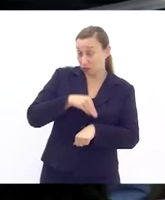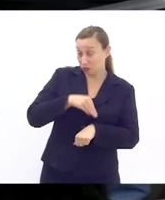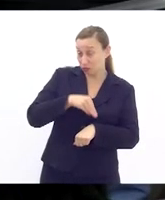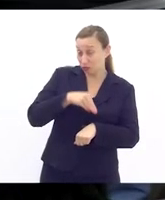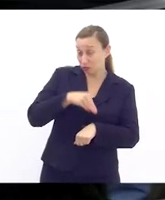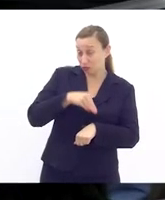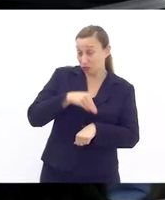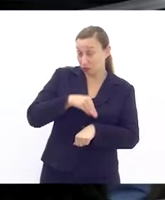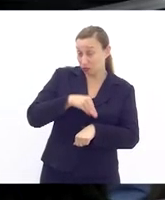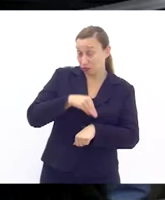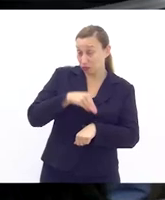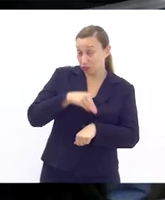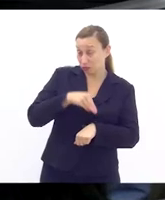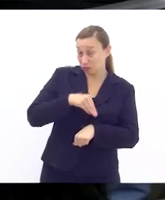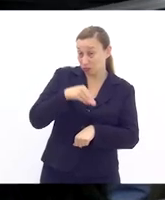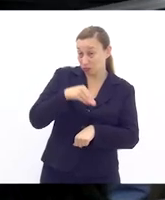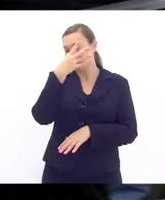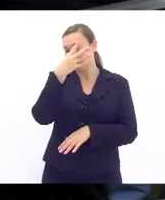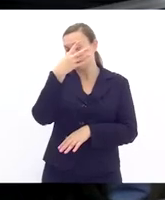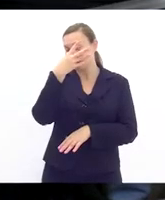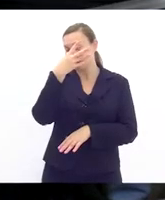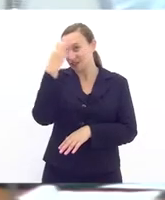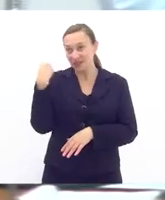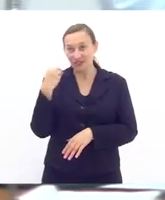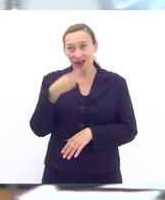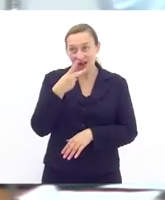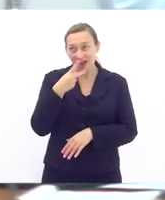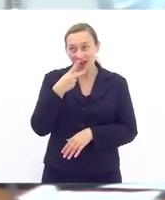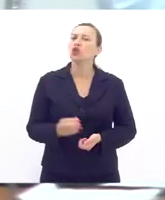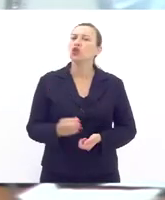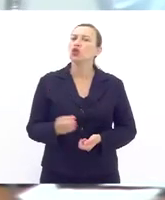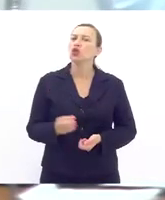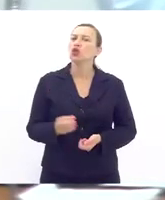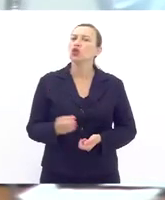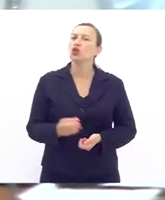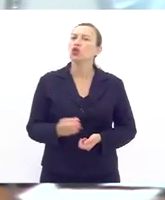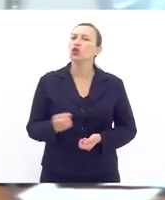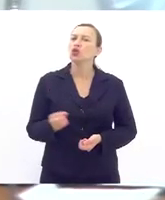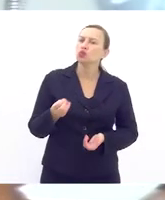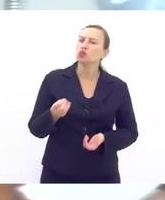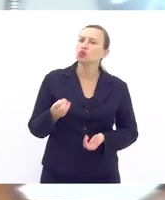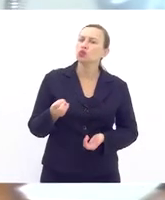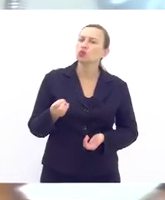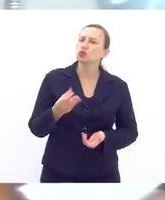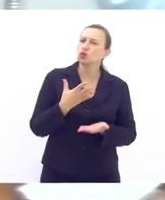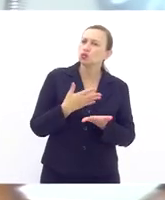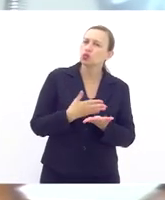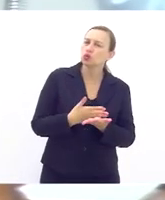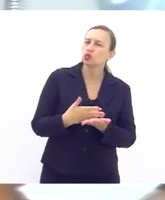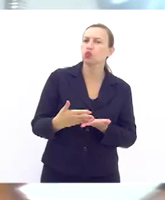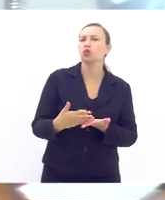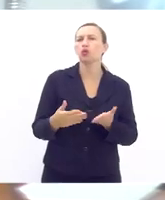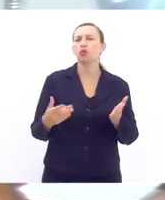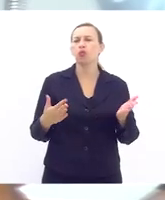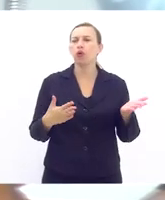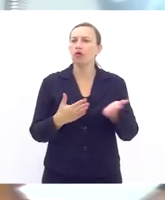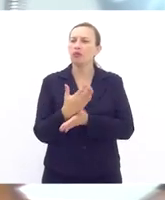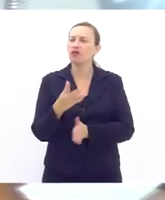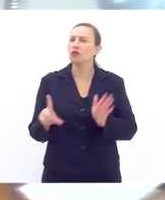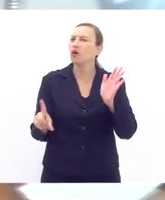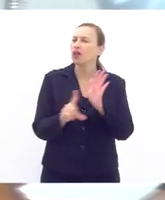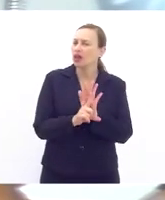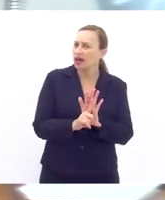realmente são muito poucos minutos que é o seguinte eu esqueci de falar recentemente Nesse ano nós aprovamos uma lei que foi